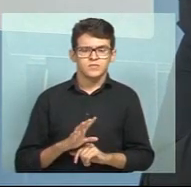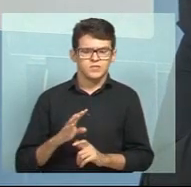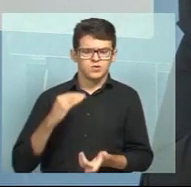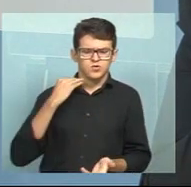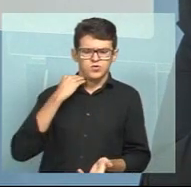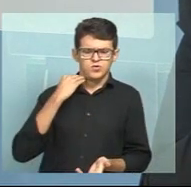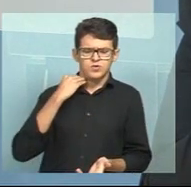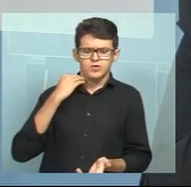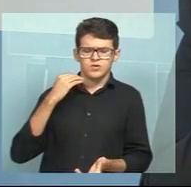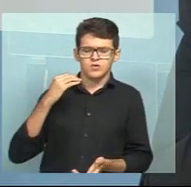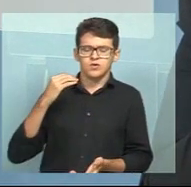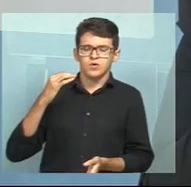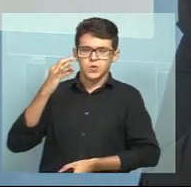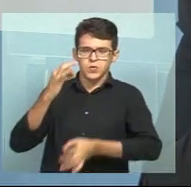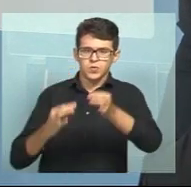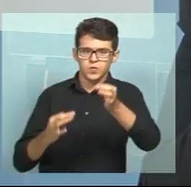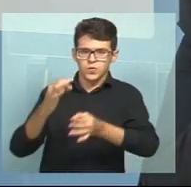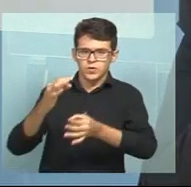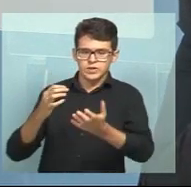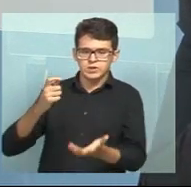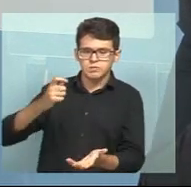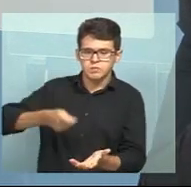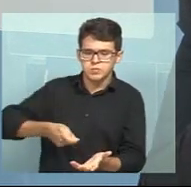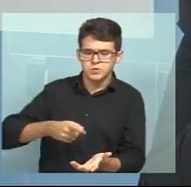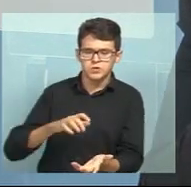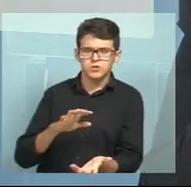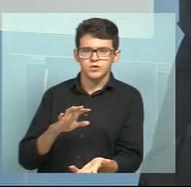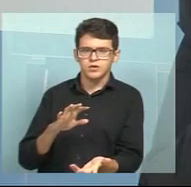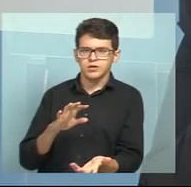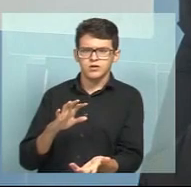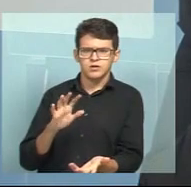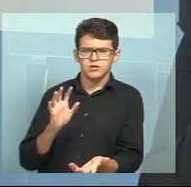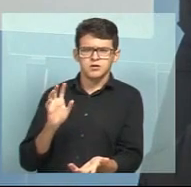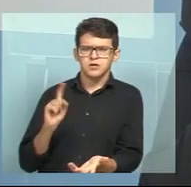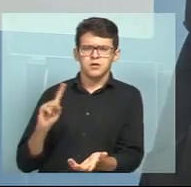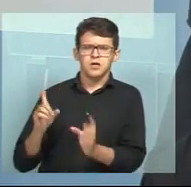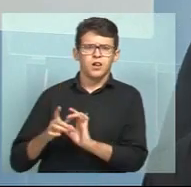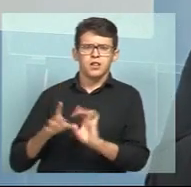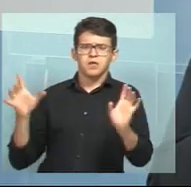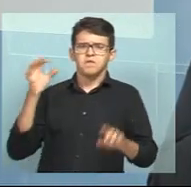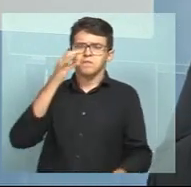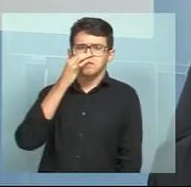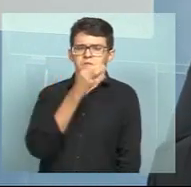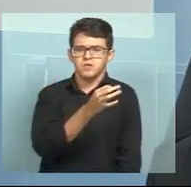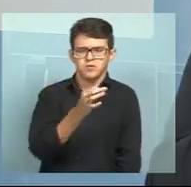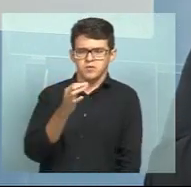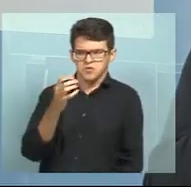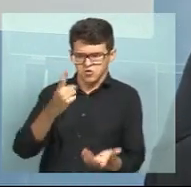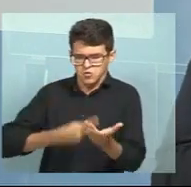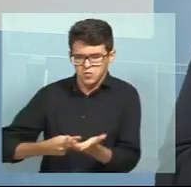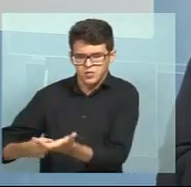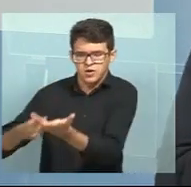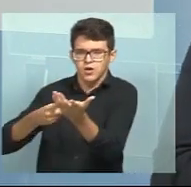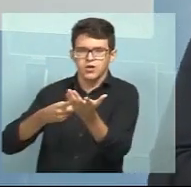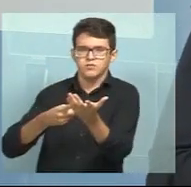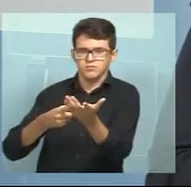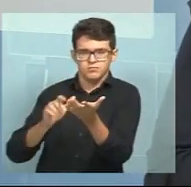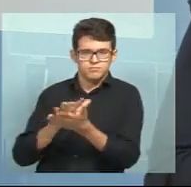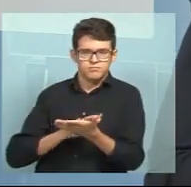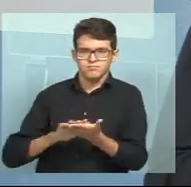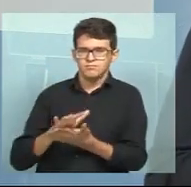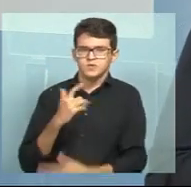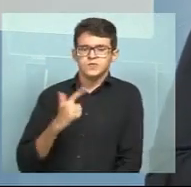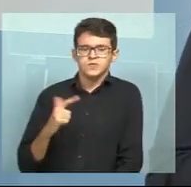juiz. Quem faz isso não vive no país democrático. Pode até você dizer que compra um juiz. Eu para mim,